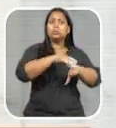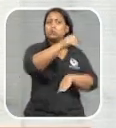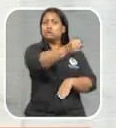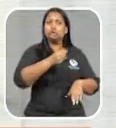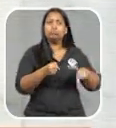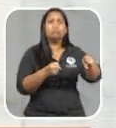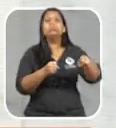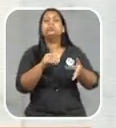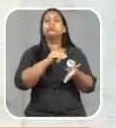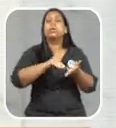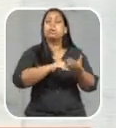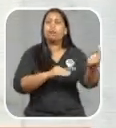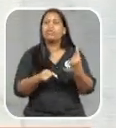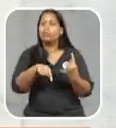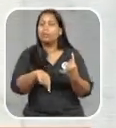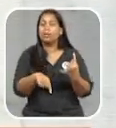sessão.